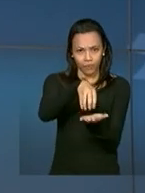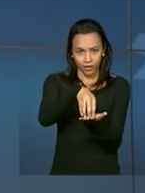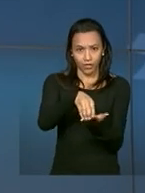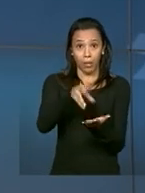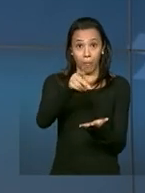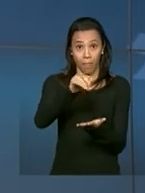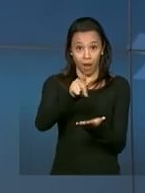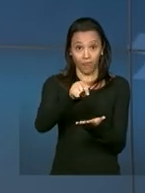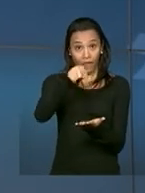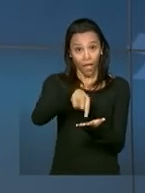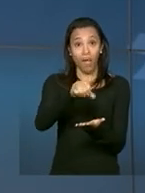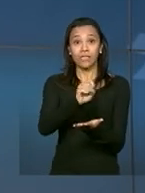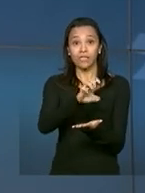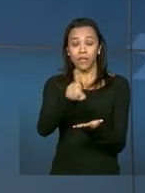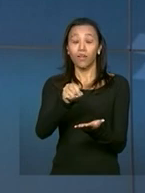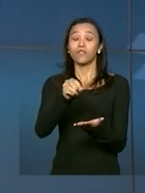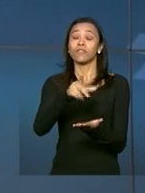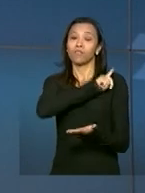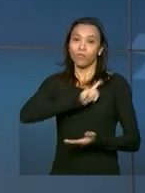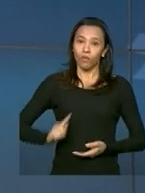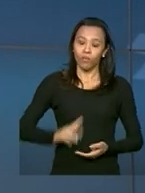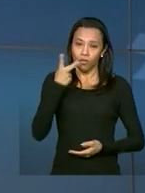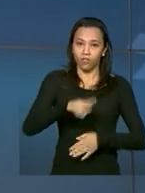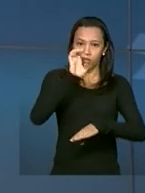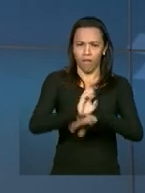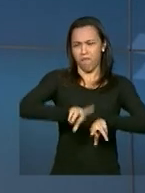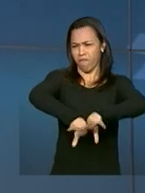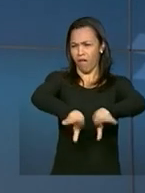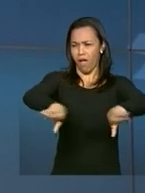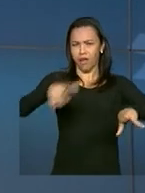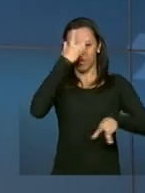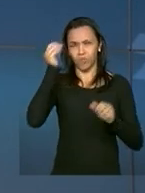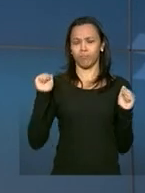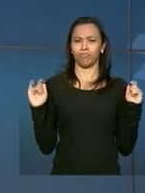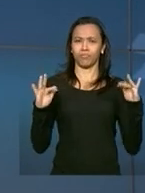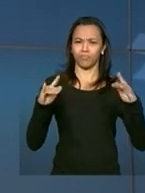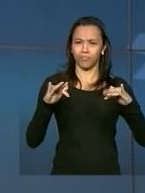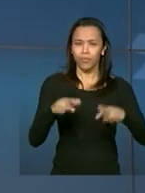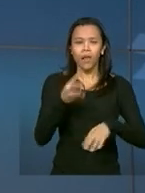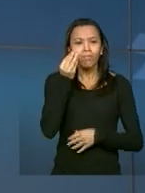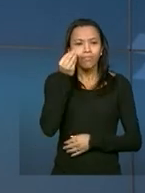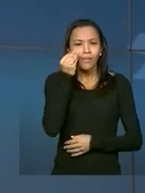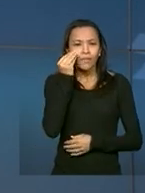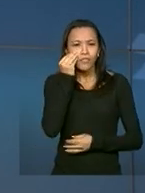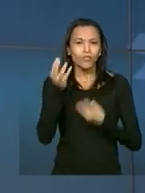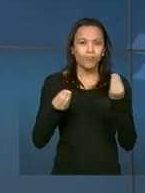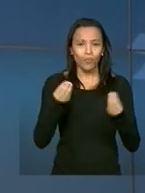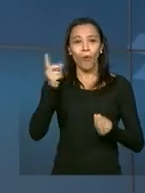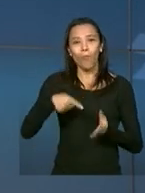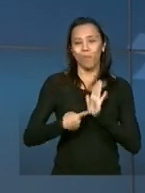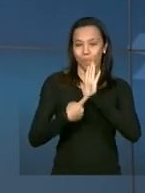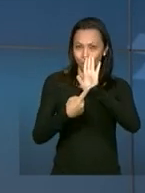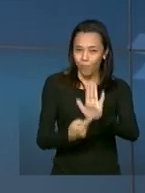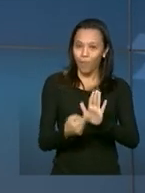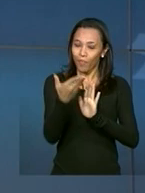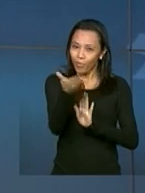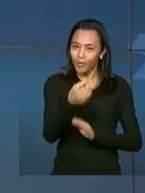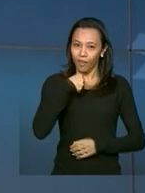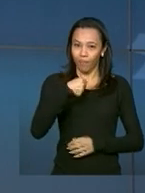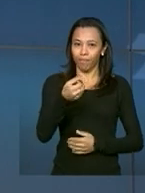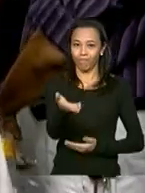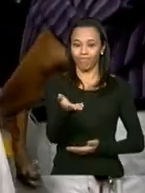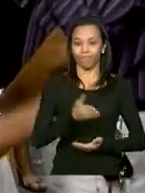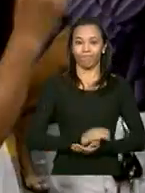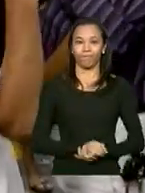Princesas, sede do governo do estado. Milhares de pessoas acompanharam a cerimônia, como mostra a repórter Daniela